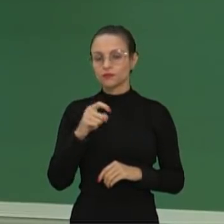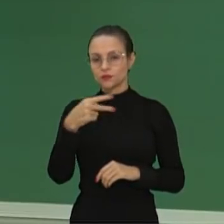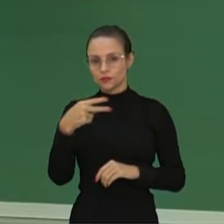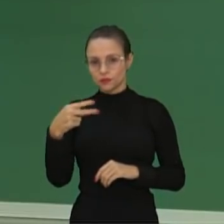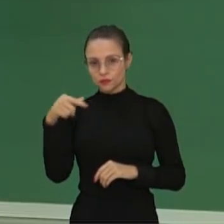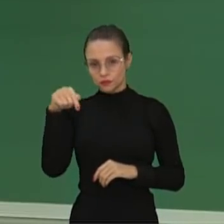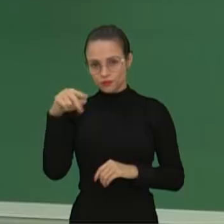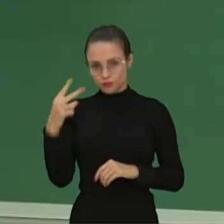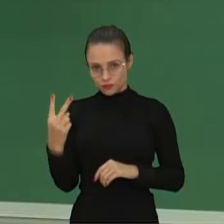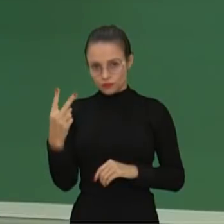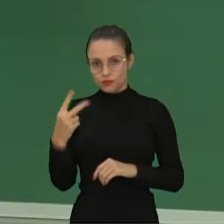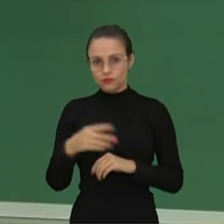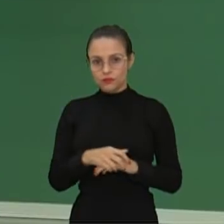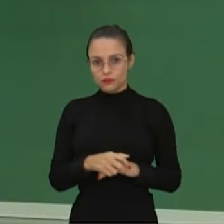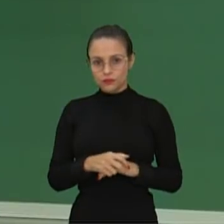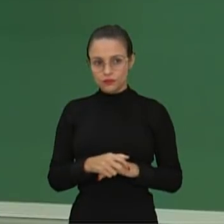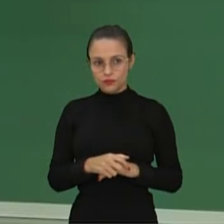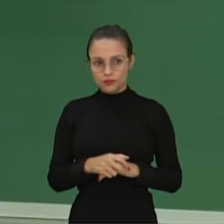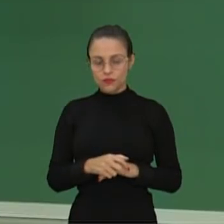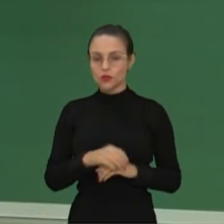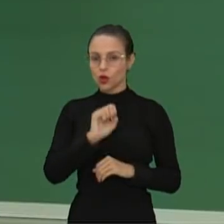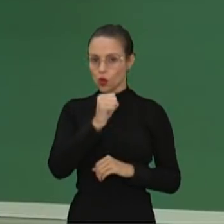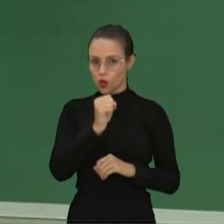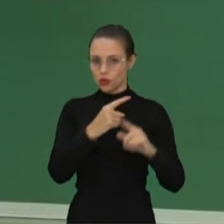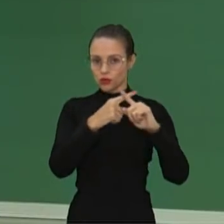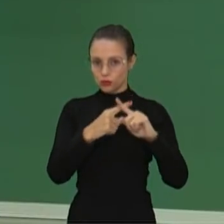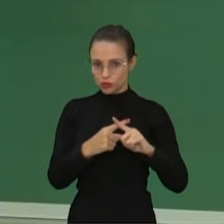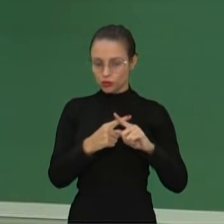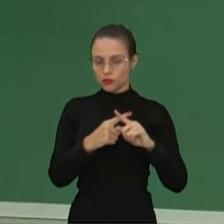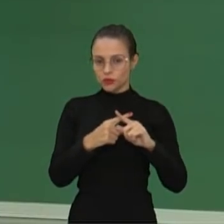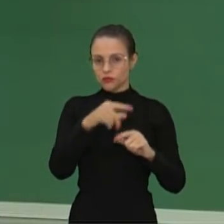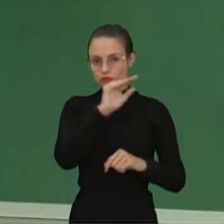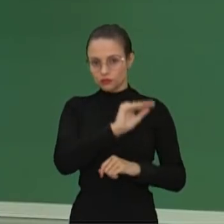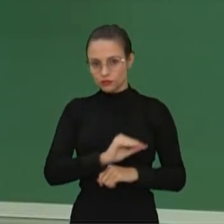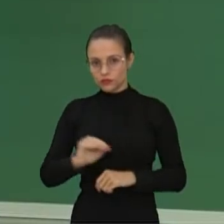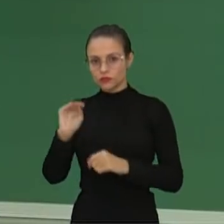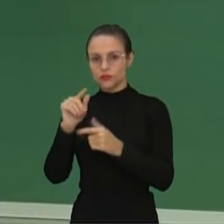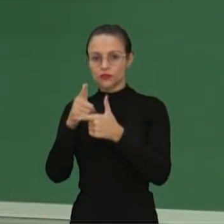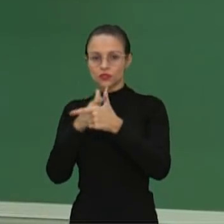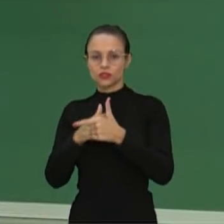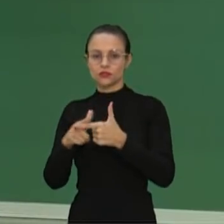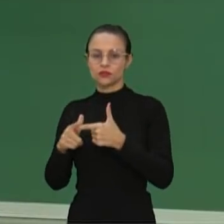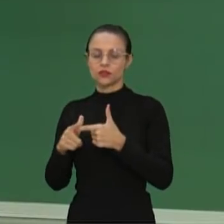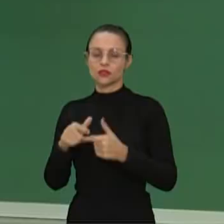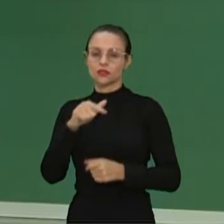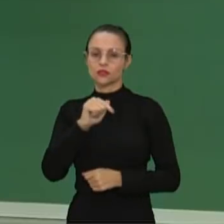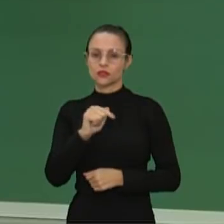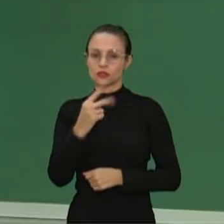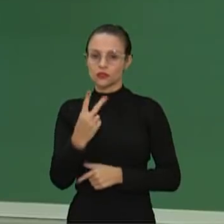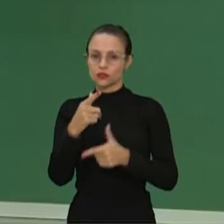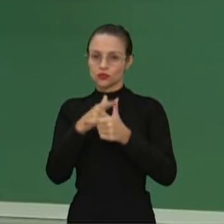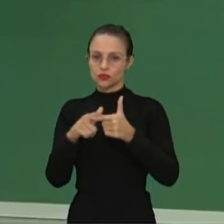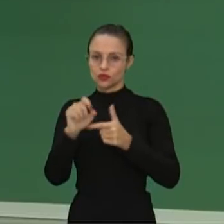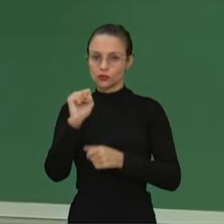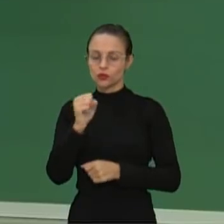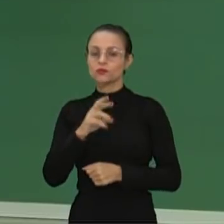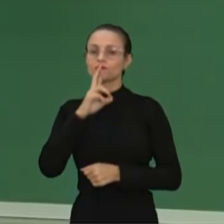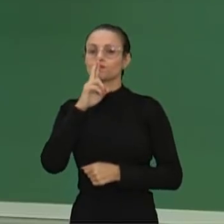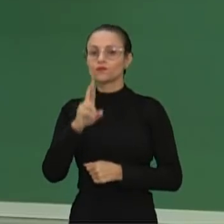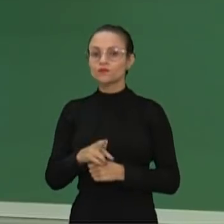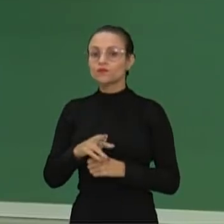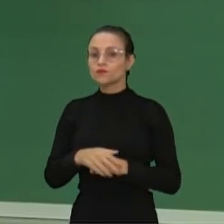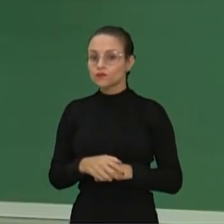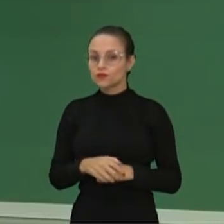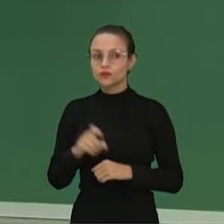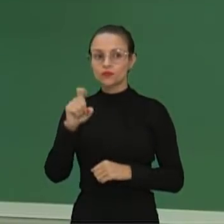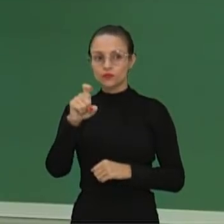a 72. O 8 está multiplicando, operação inversa, dividindo. 72 divididos por 8